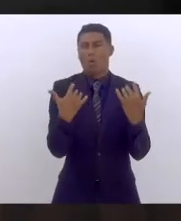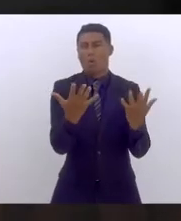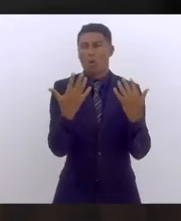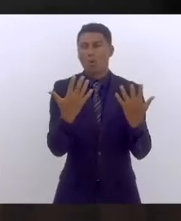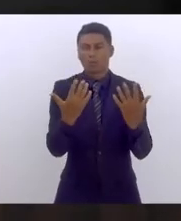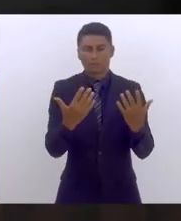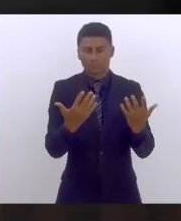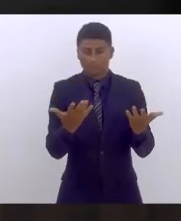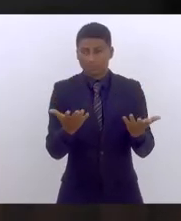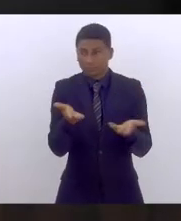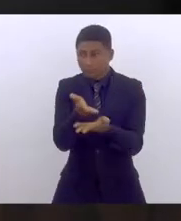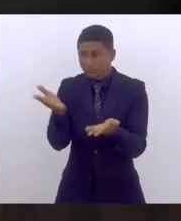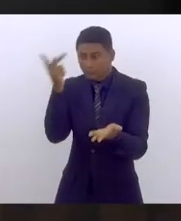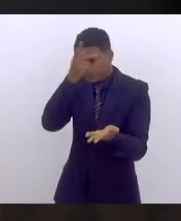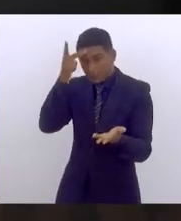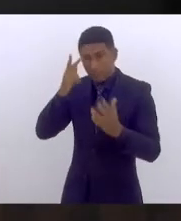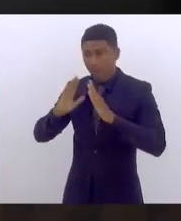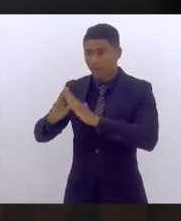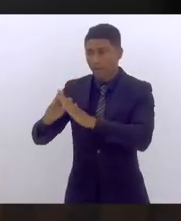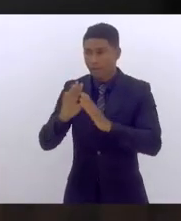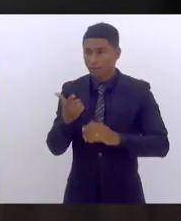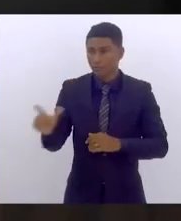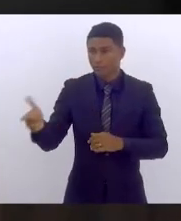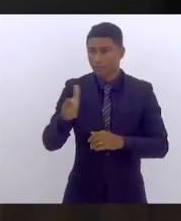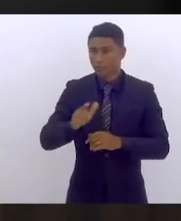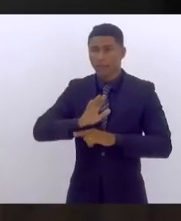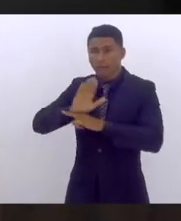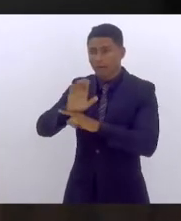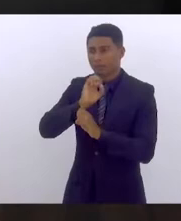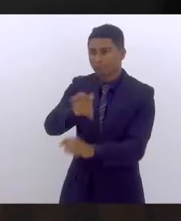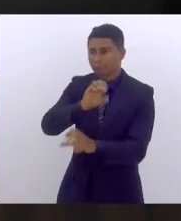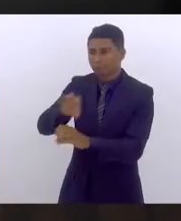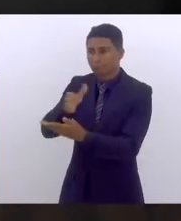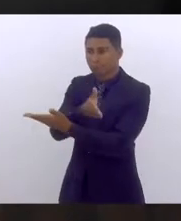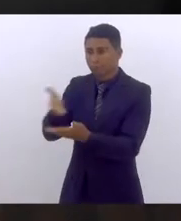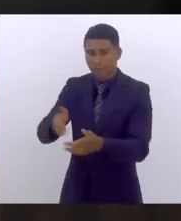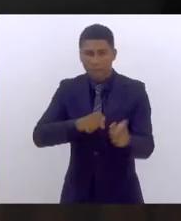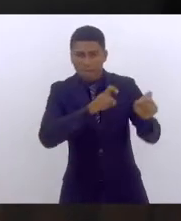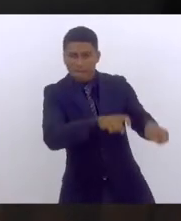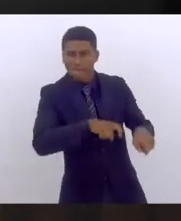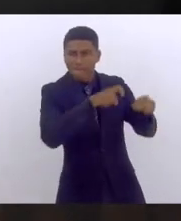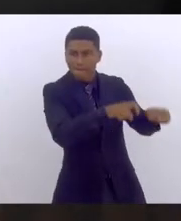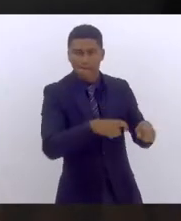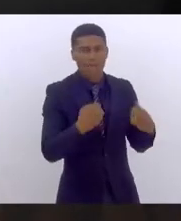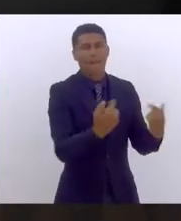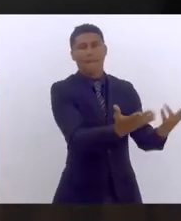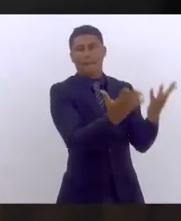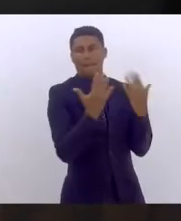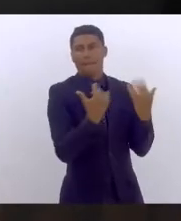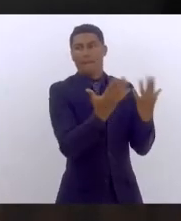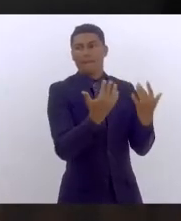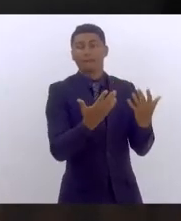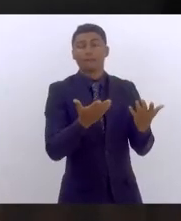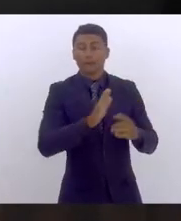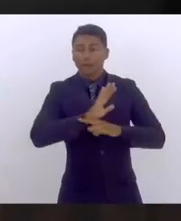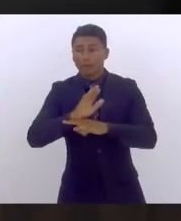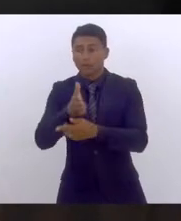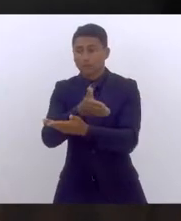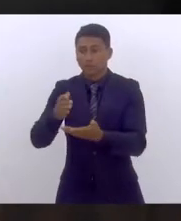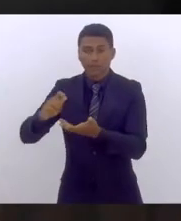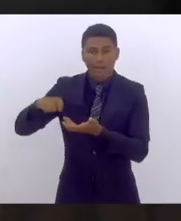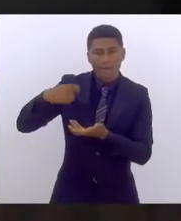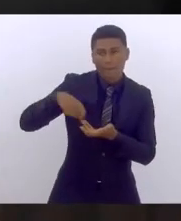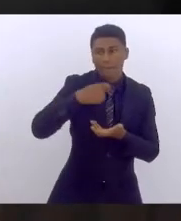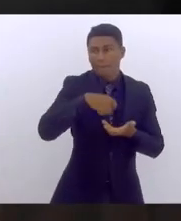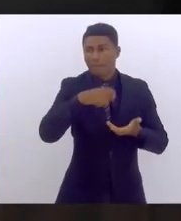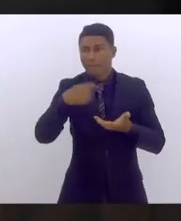pessoas em situação de ruas, práticas de agricultura urbana, agroecológica e fomentar a segurança alimentar da